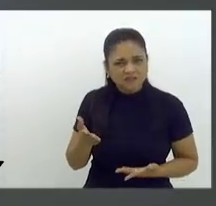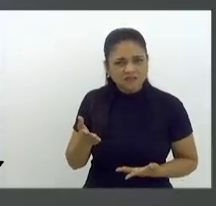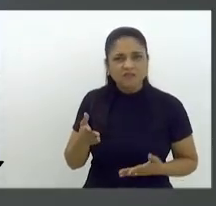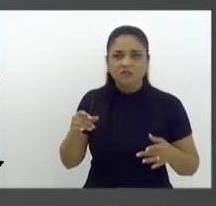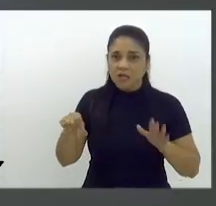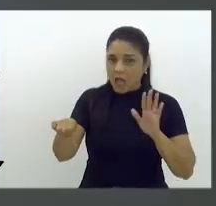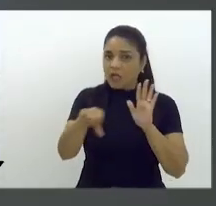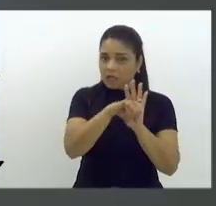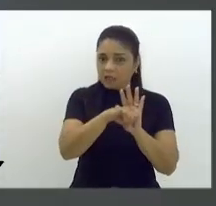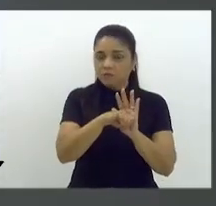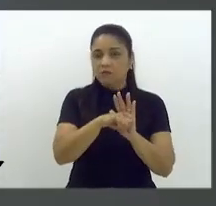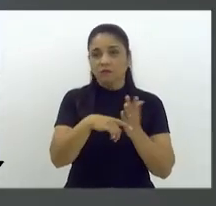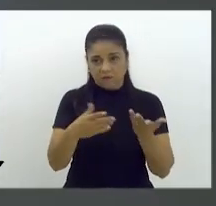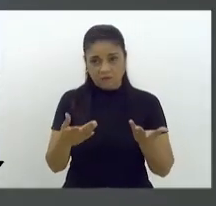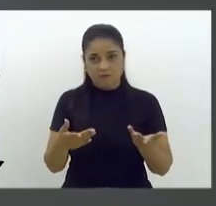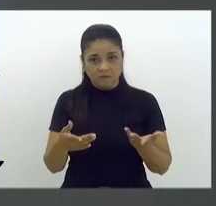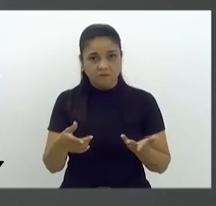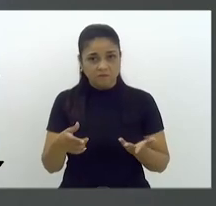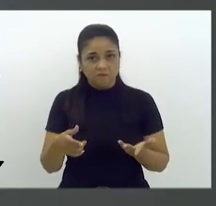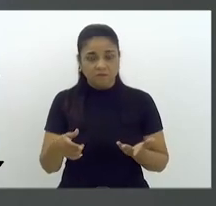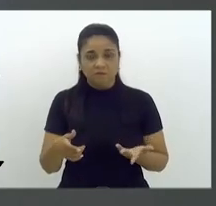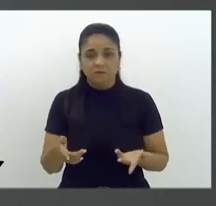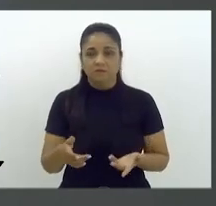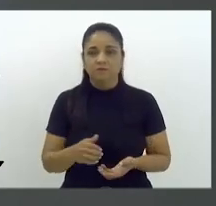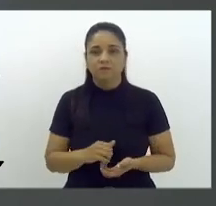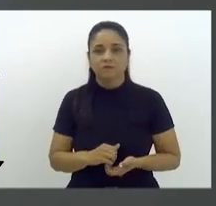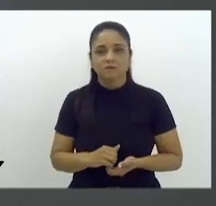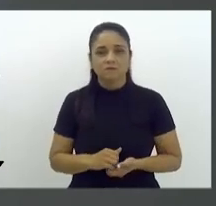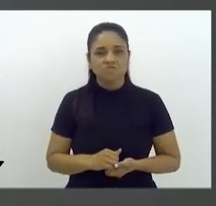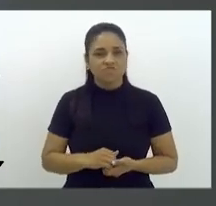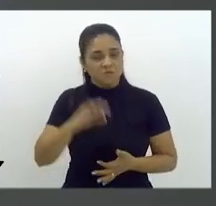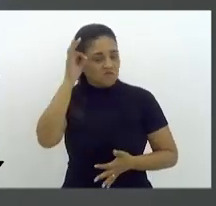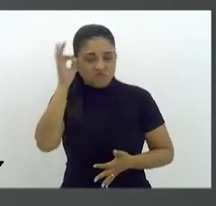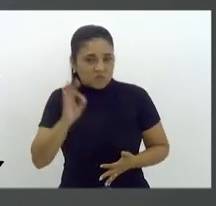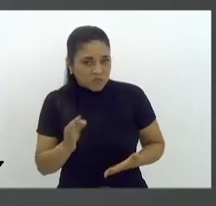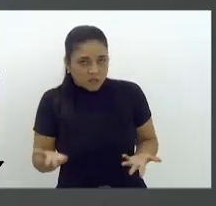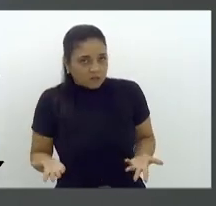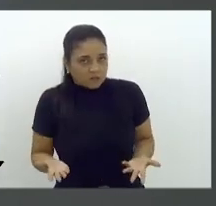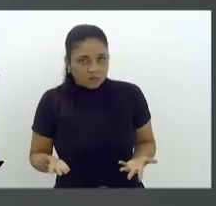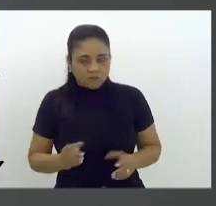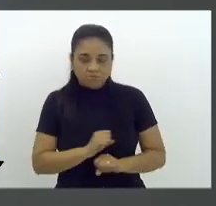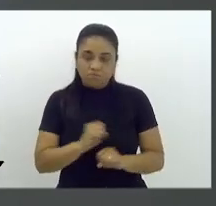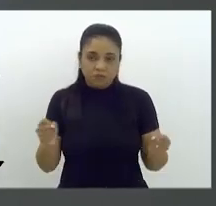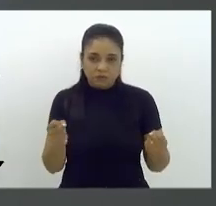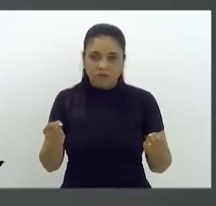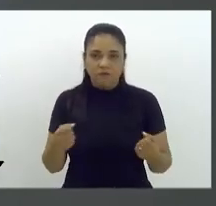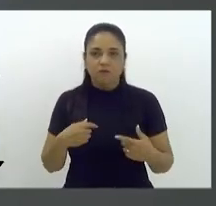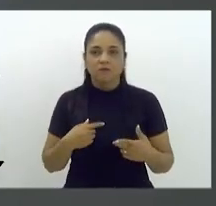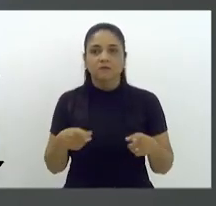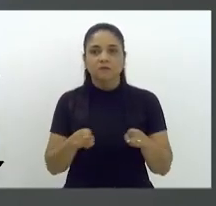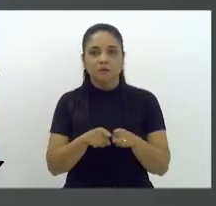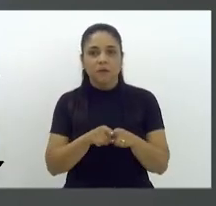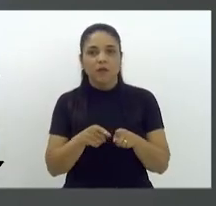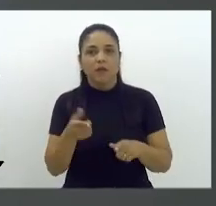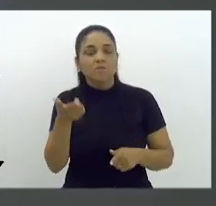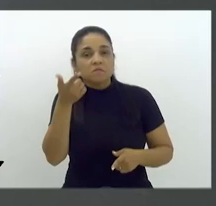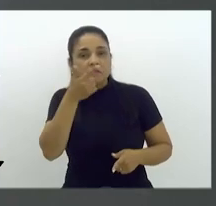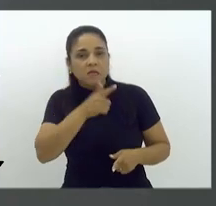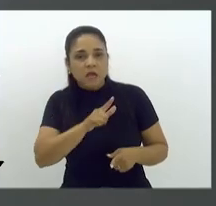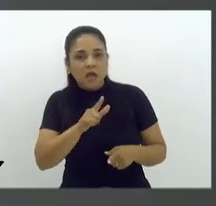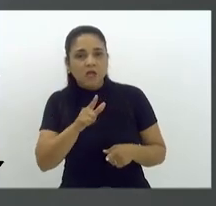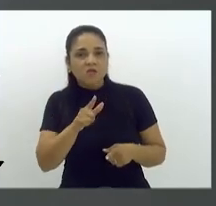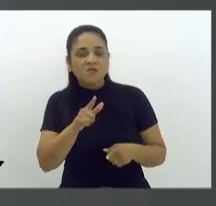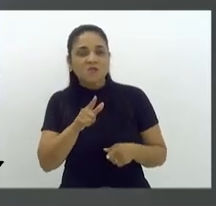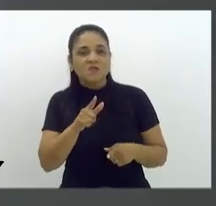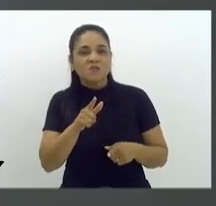né isso não enfim não dá para entender outra motivação ganha material e